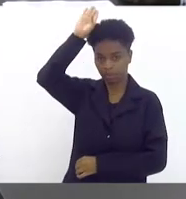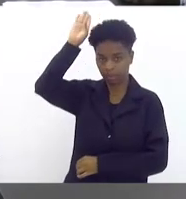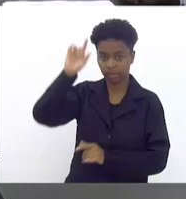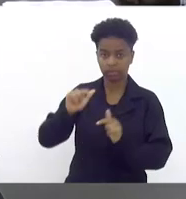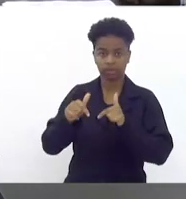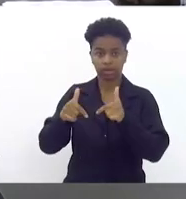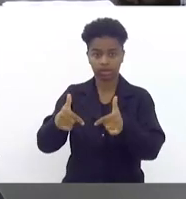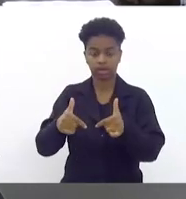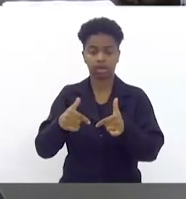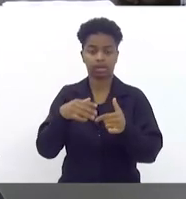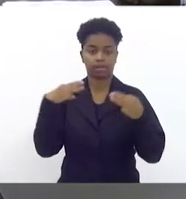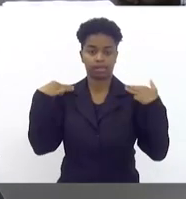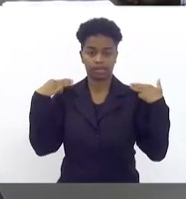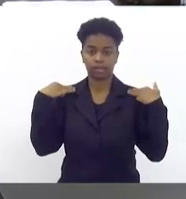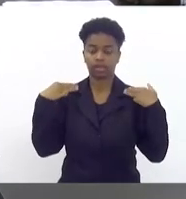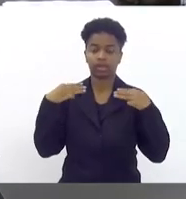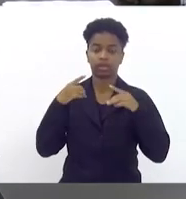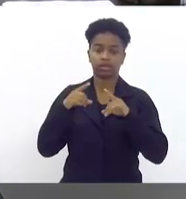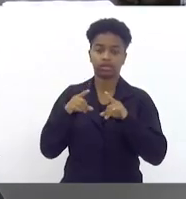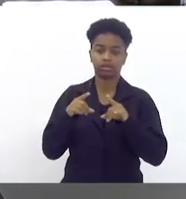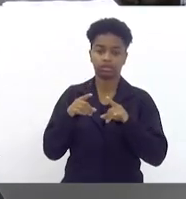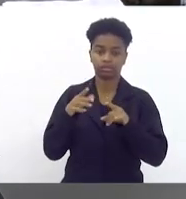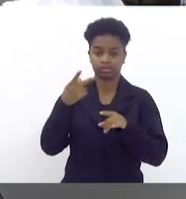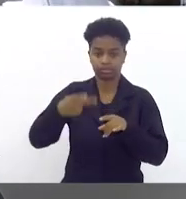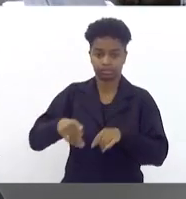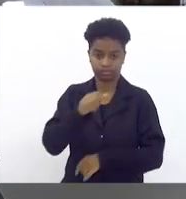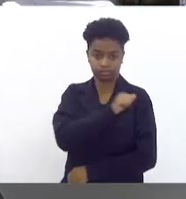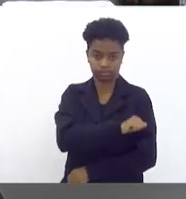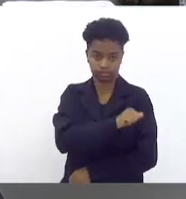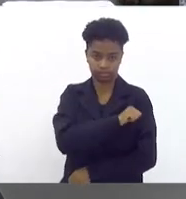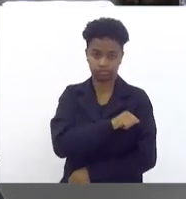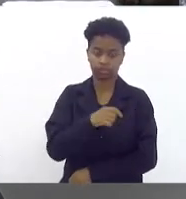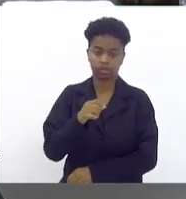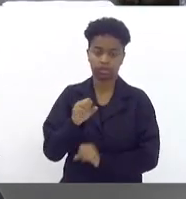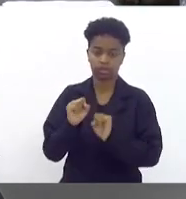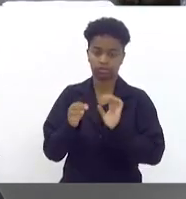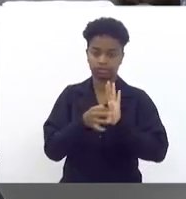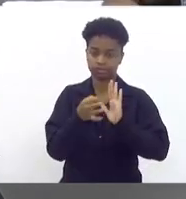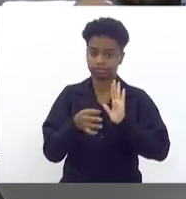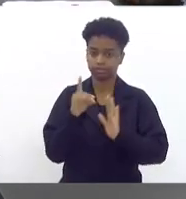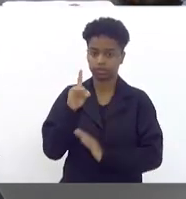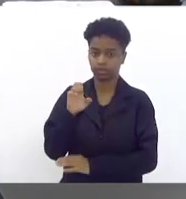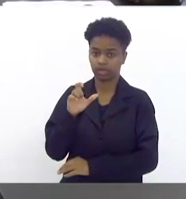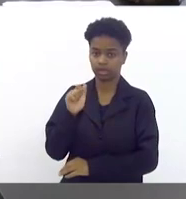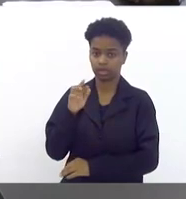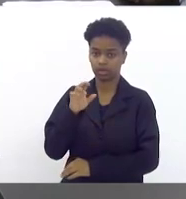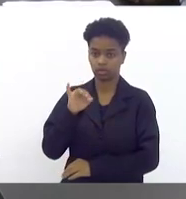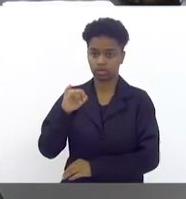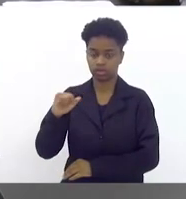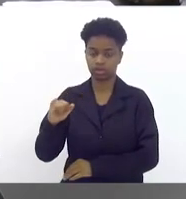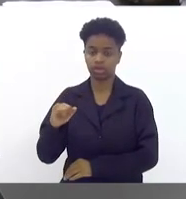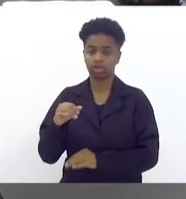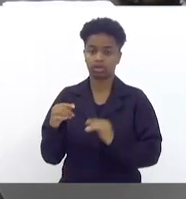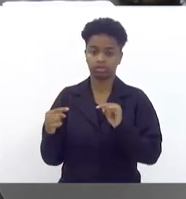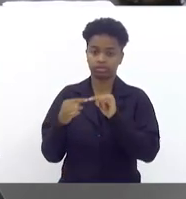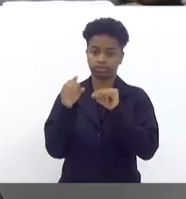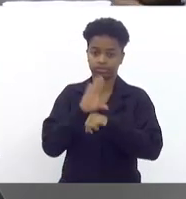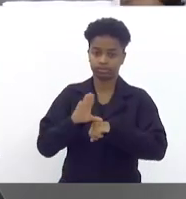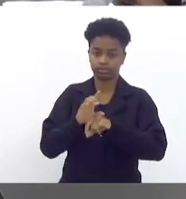penitenciários e reservistas das Forças Armadas no estado do Rio de Janeiro. Para aparecer, deputado Delaroli. Constitucionalidade com emenda.